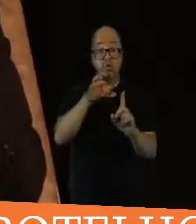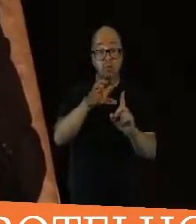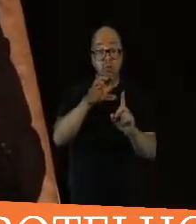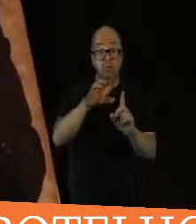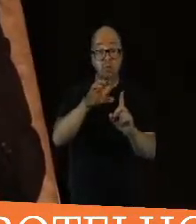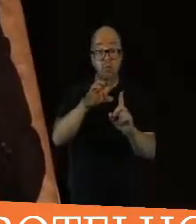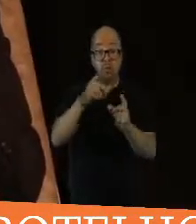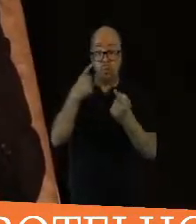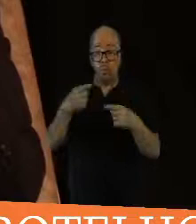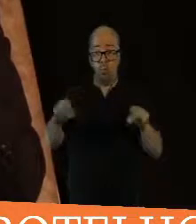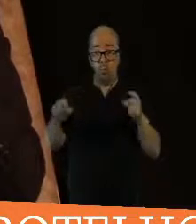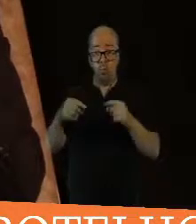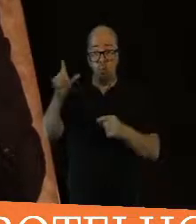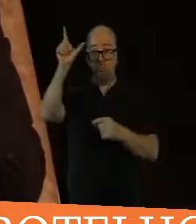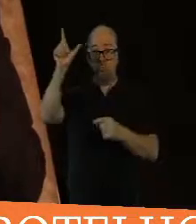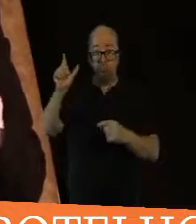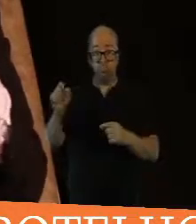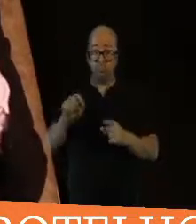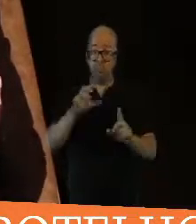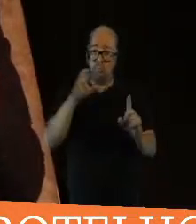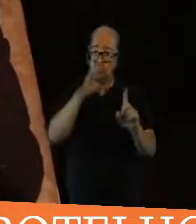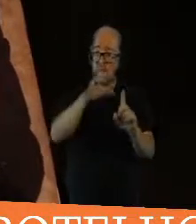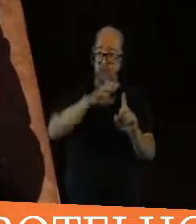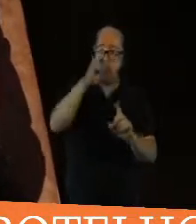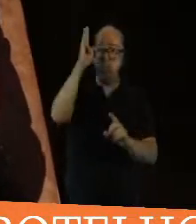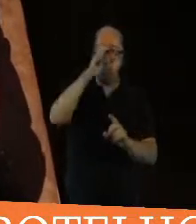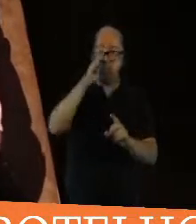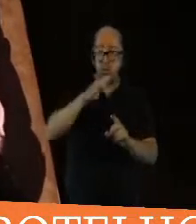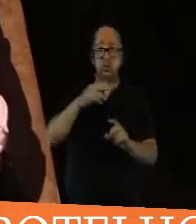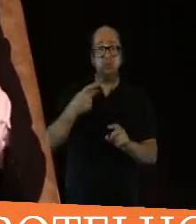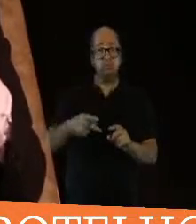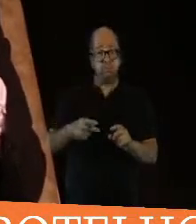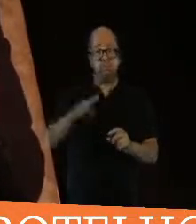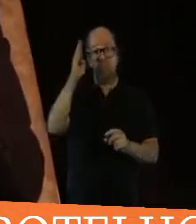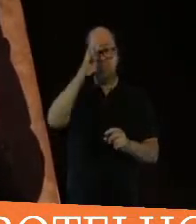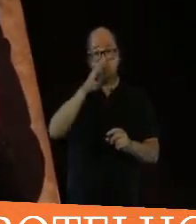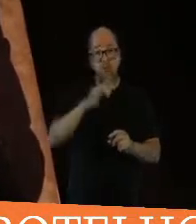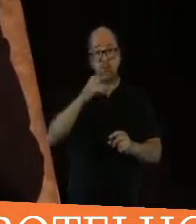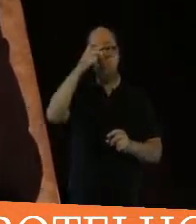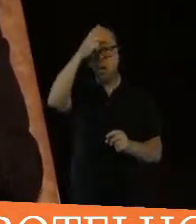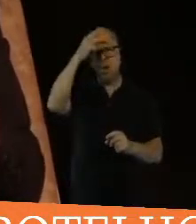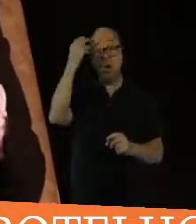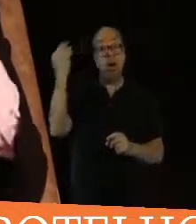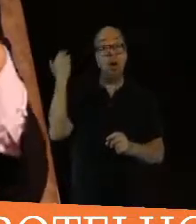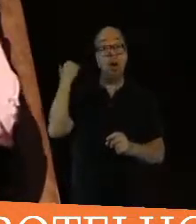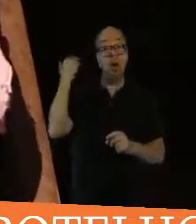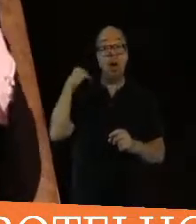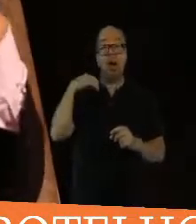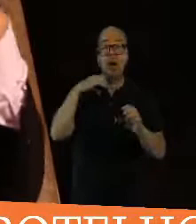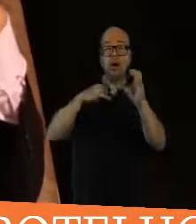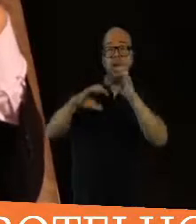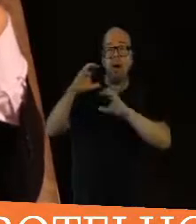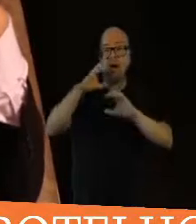canto lírico, ela meio que trouxe para os cantores, fez com que os cantores daquela época